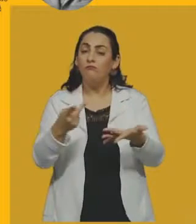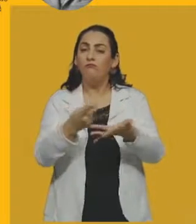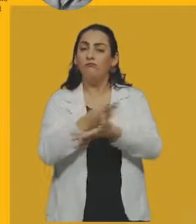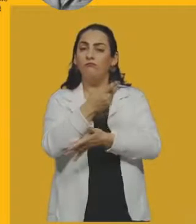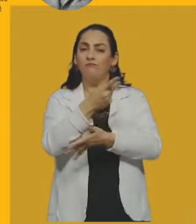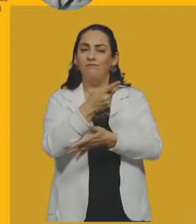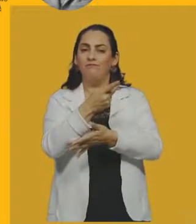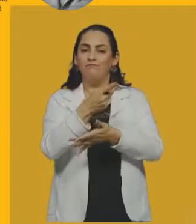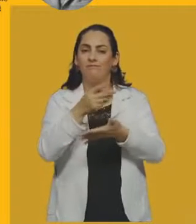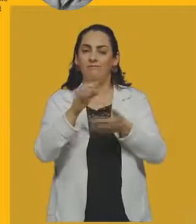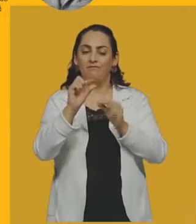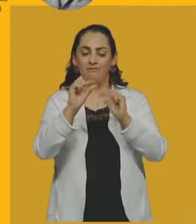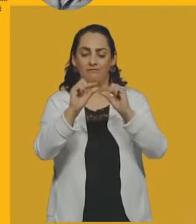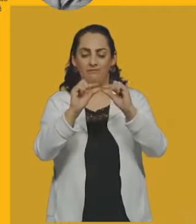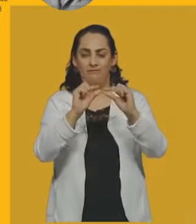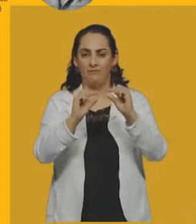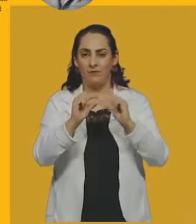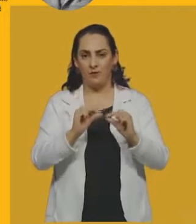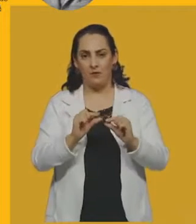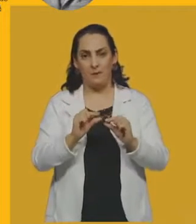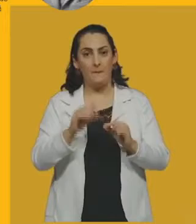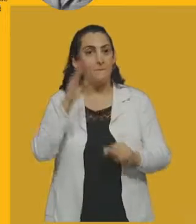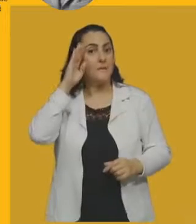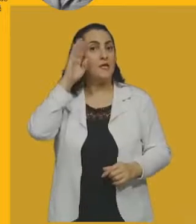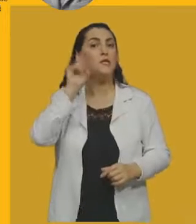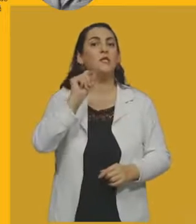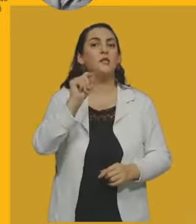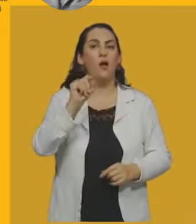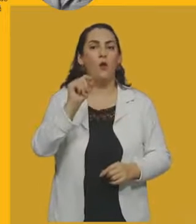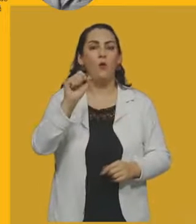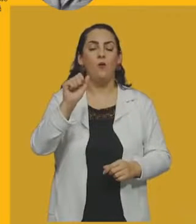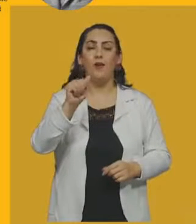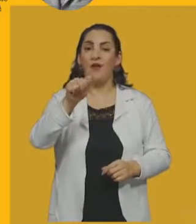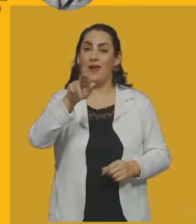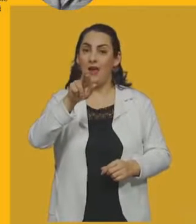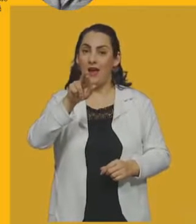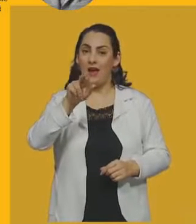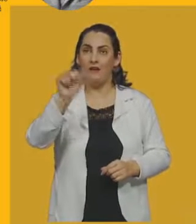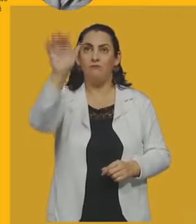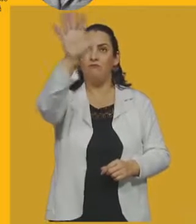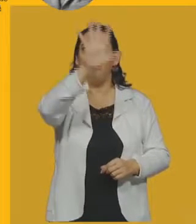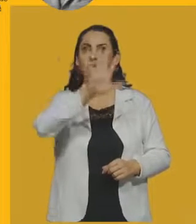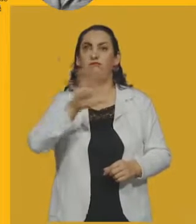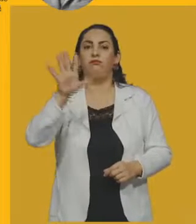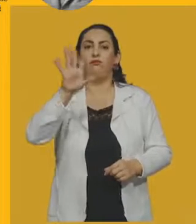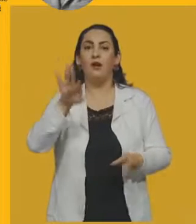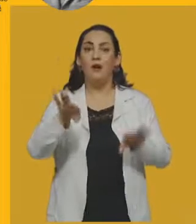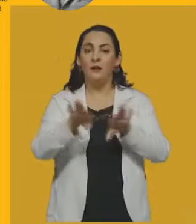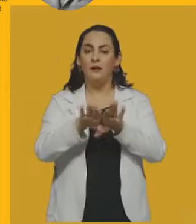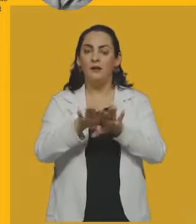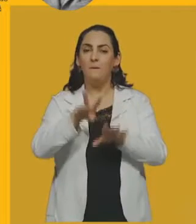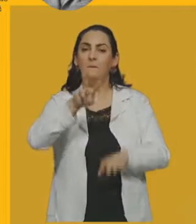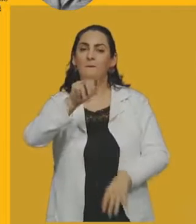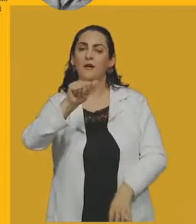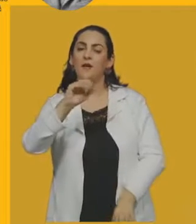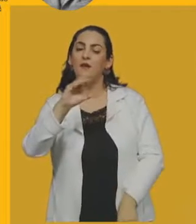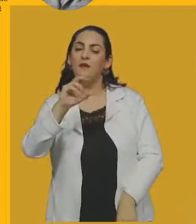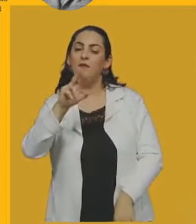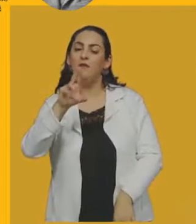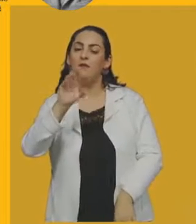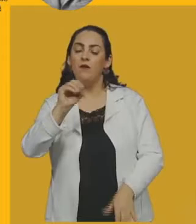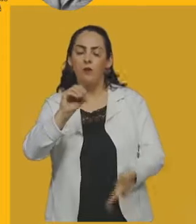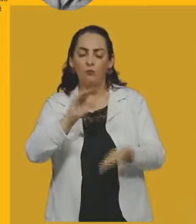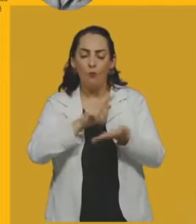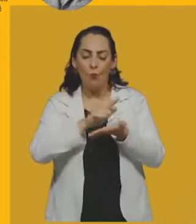em relação ao ar e ao vácuo. Então, ele percebia que, segundo a teoria, segundo a hipótese que ele